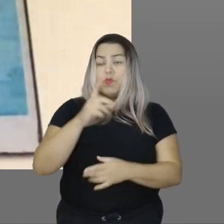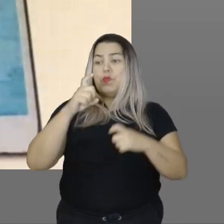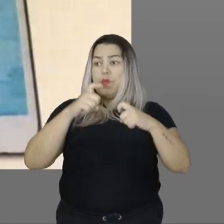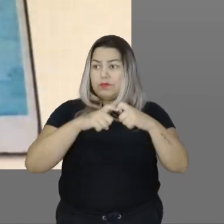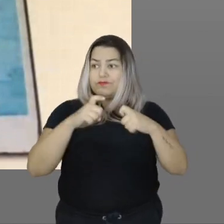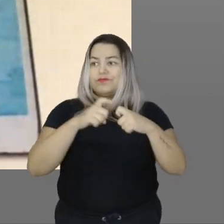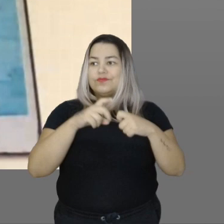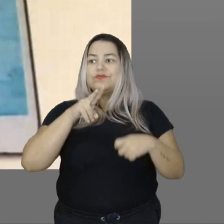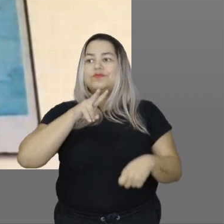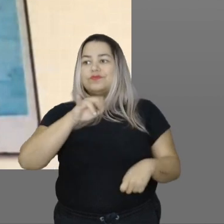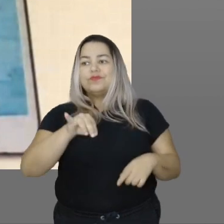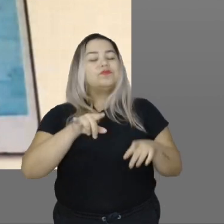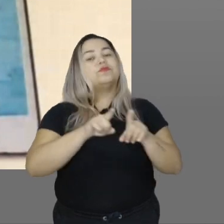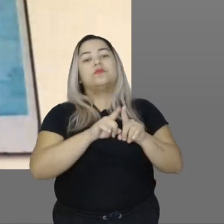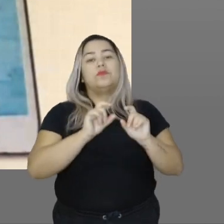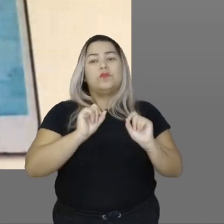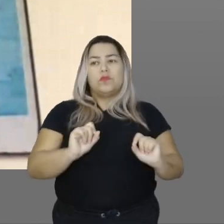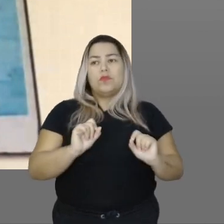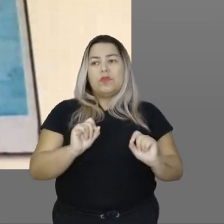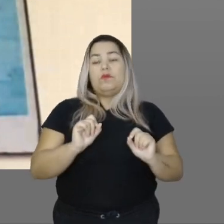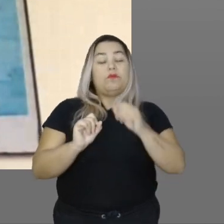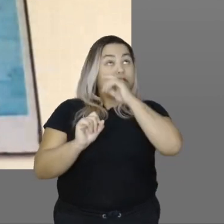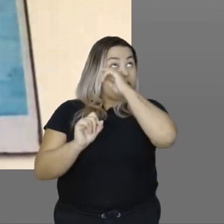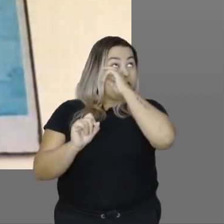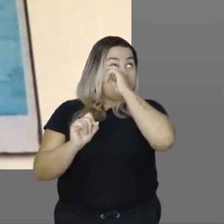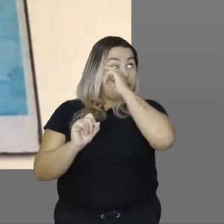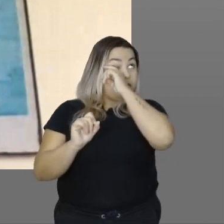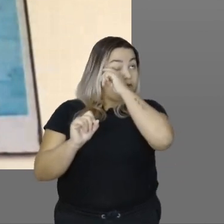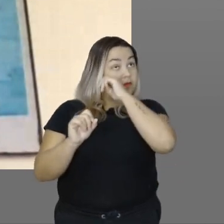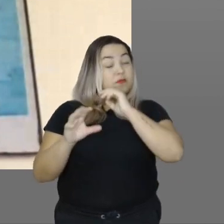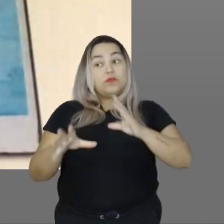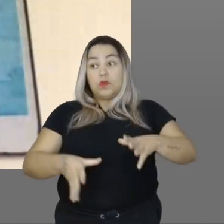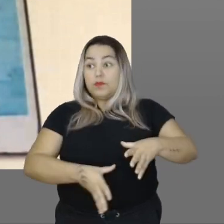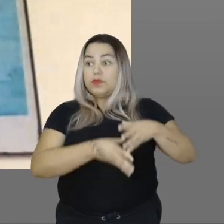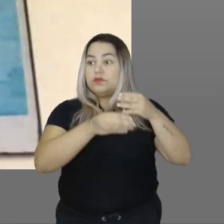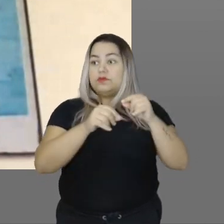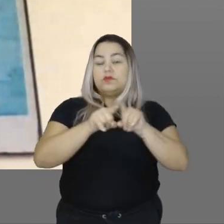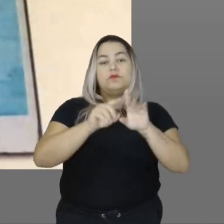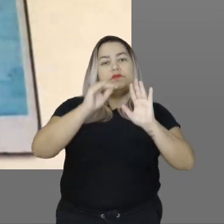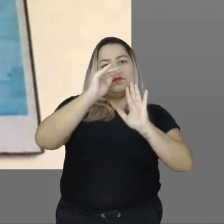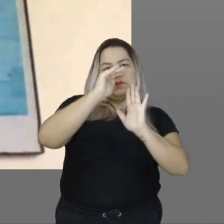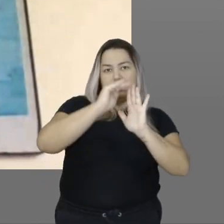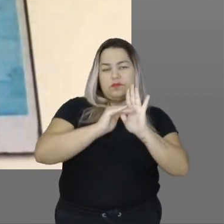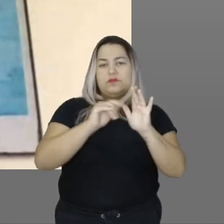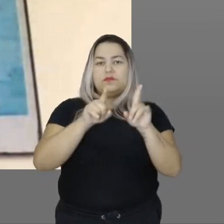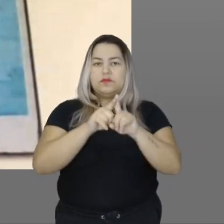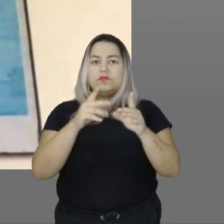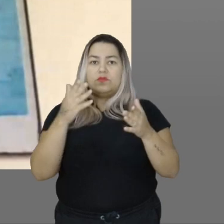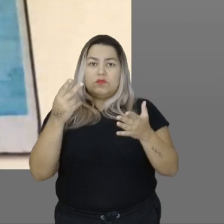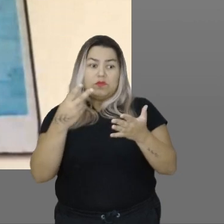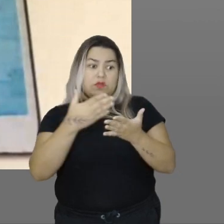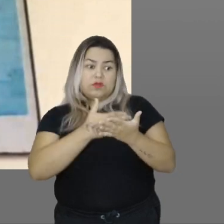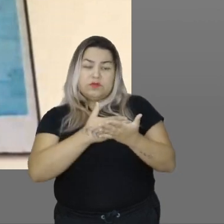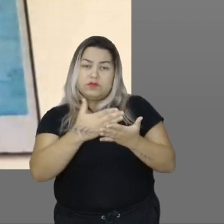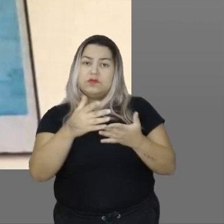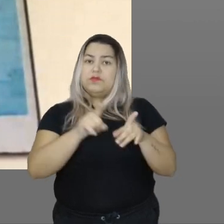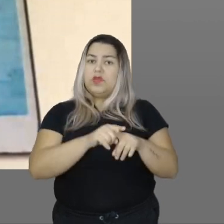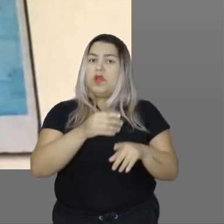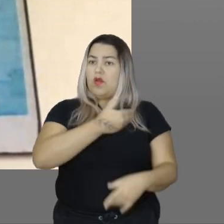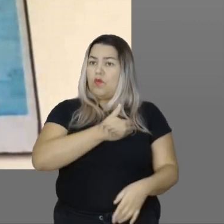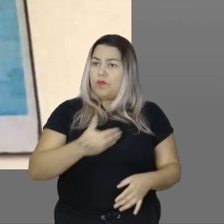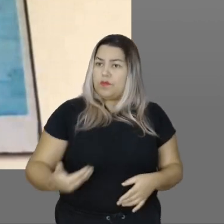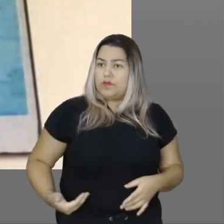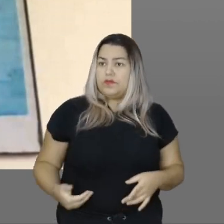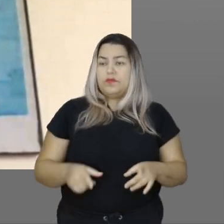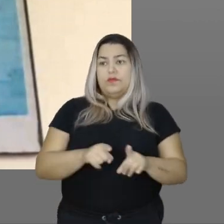vai ser o recorde, inclusive, em relação à aplicação deste programa que foi iniciado durante o governo